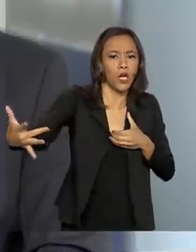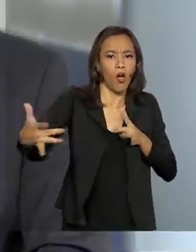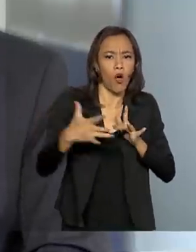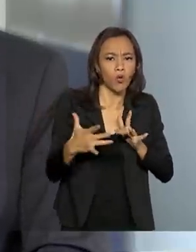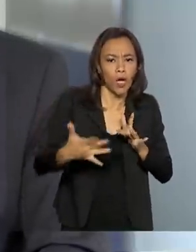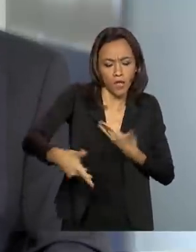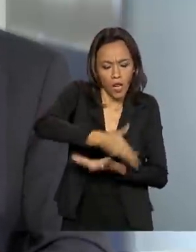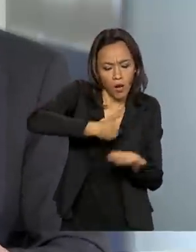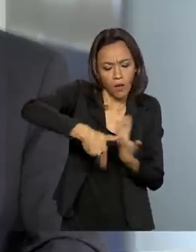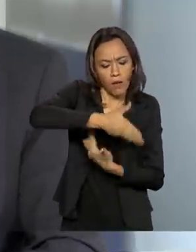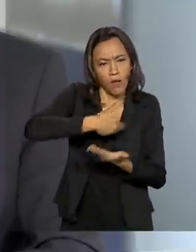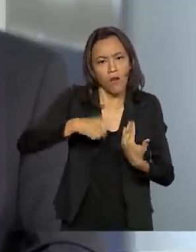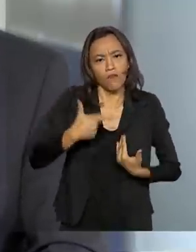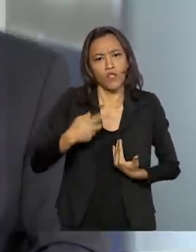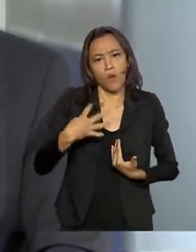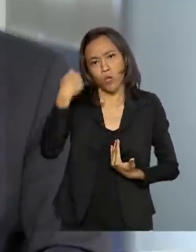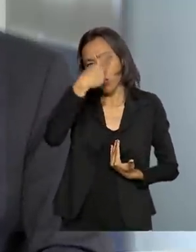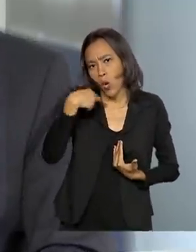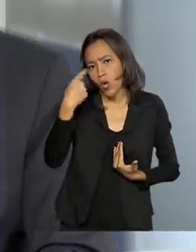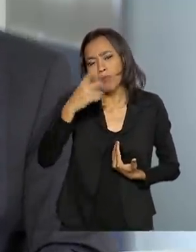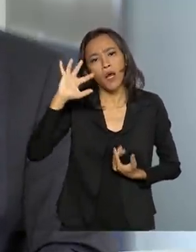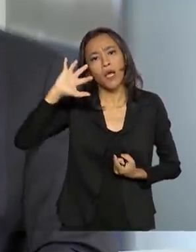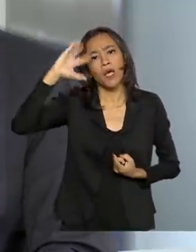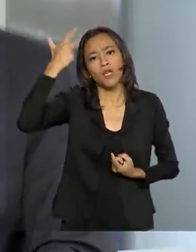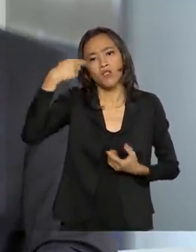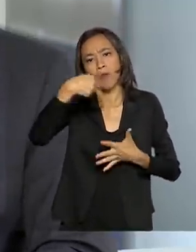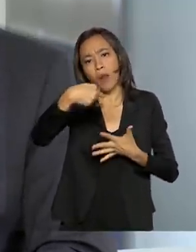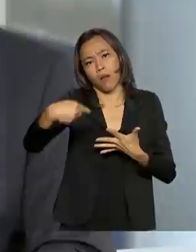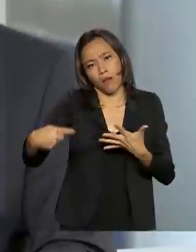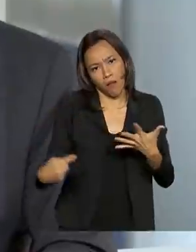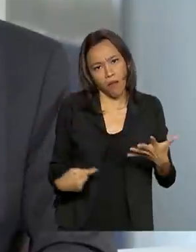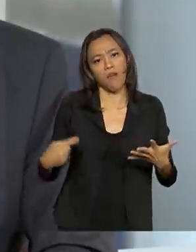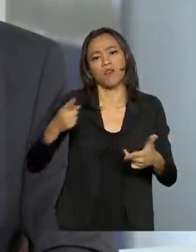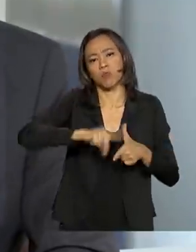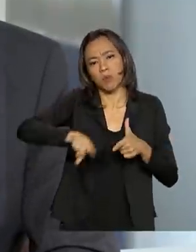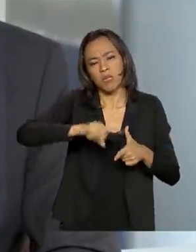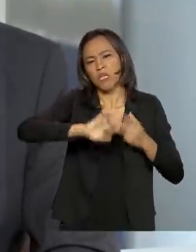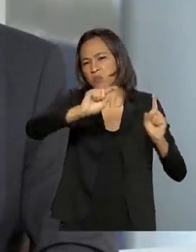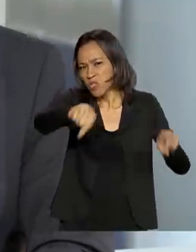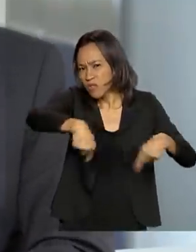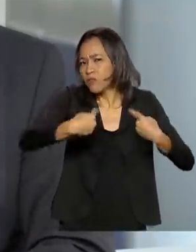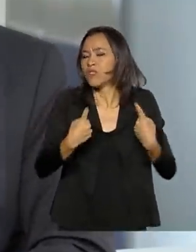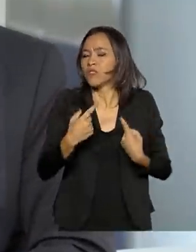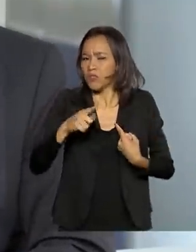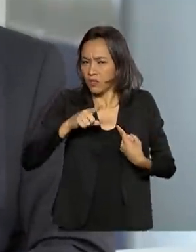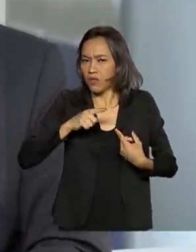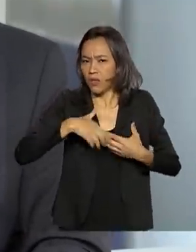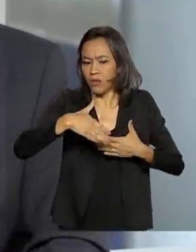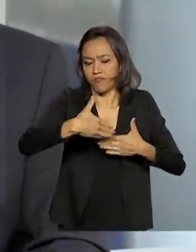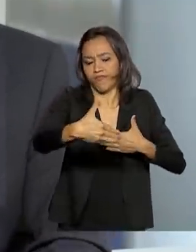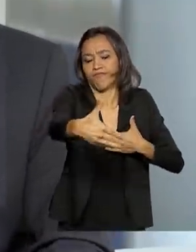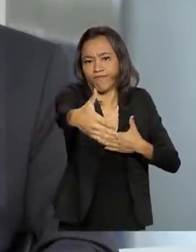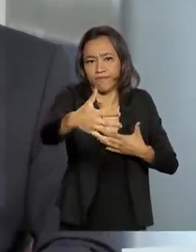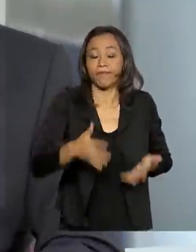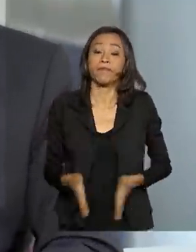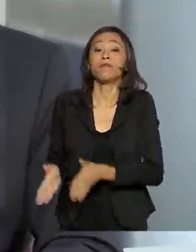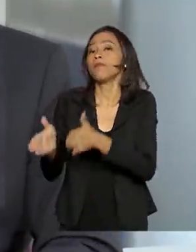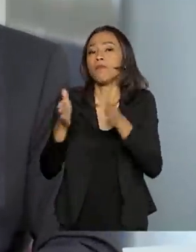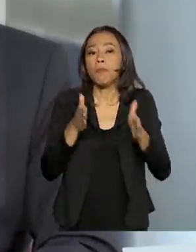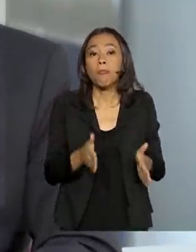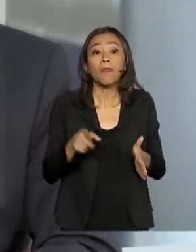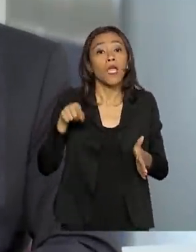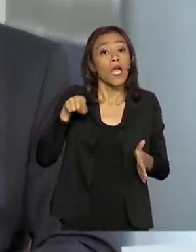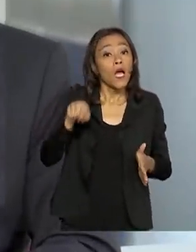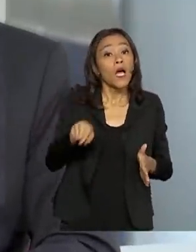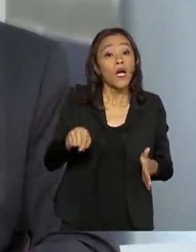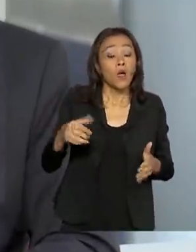por dia, para resolver as situações mais difíceis, os desafios que temos pela frente. No caso do Ministério